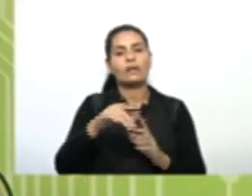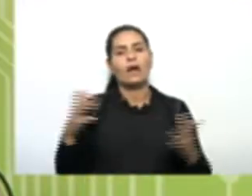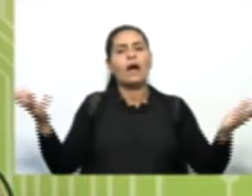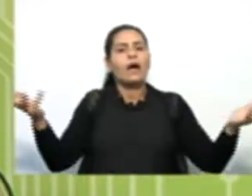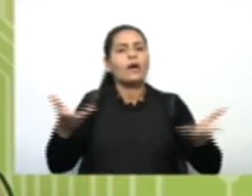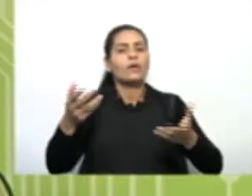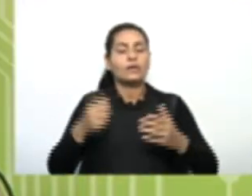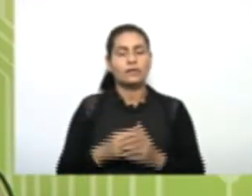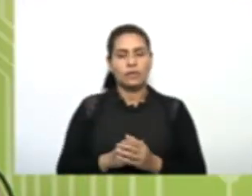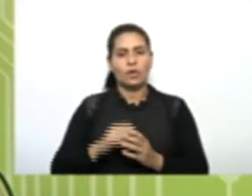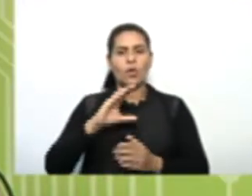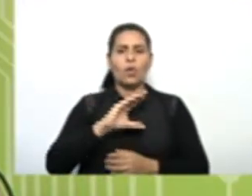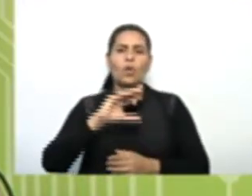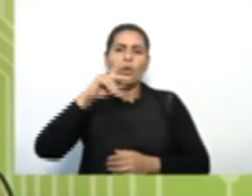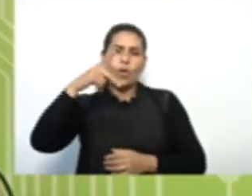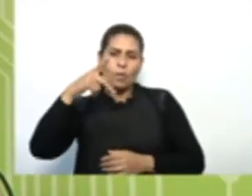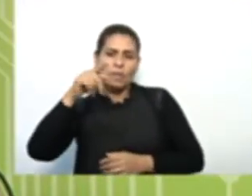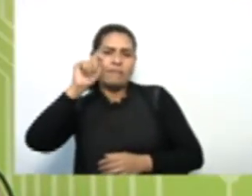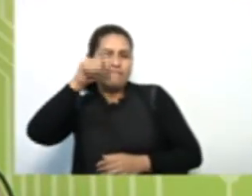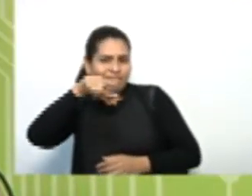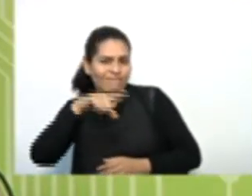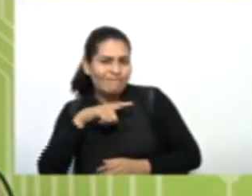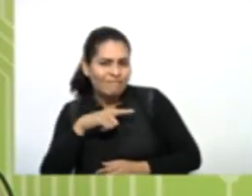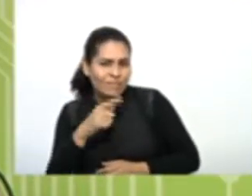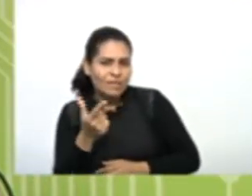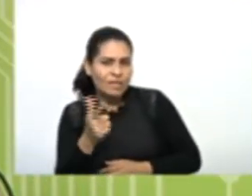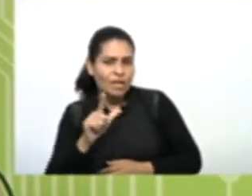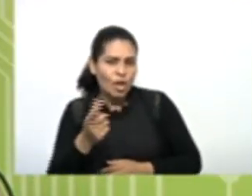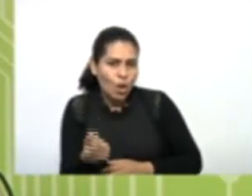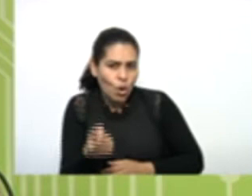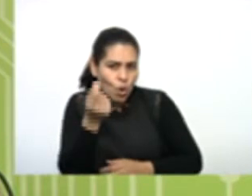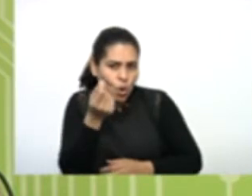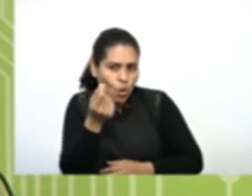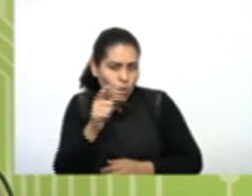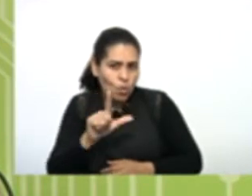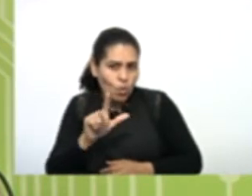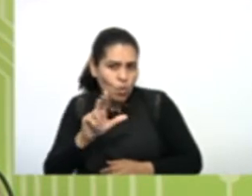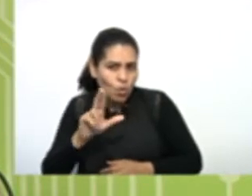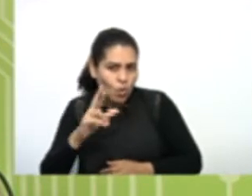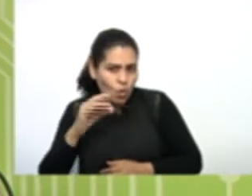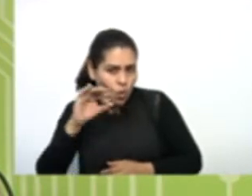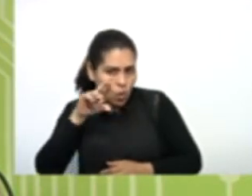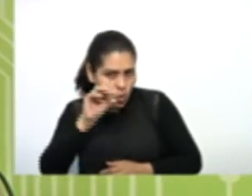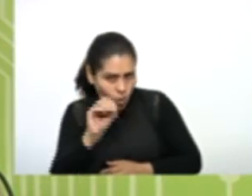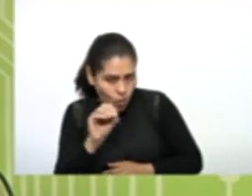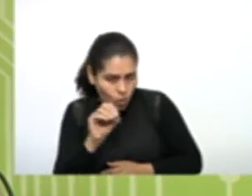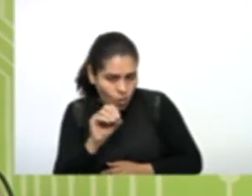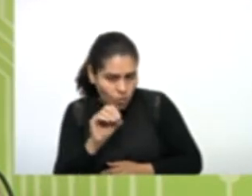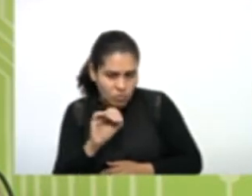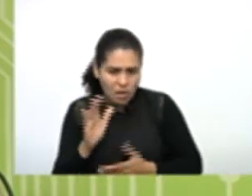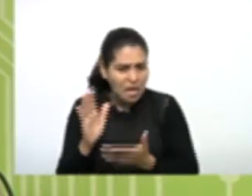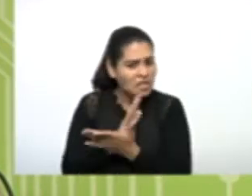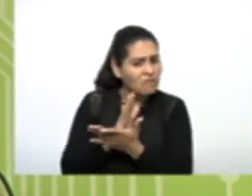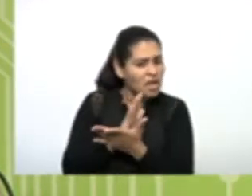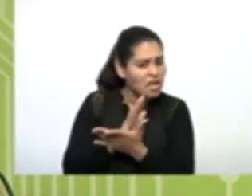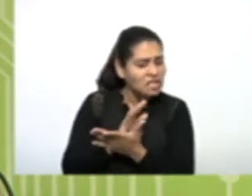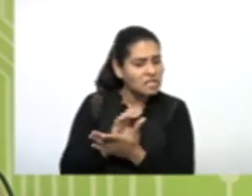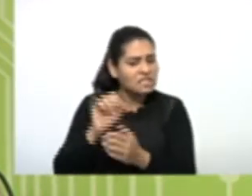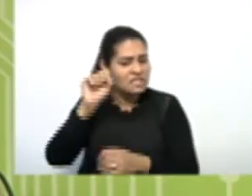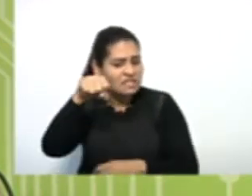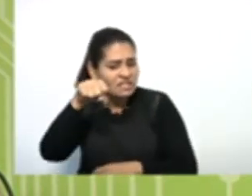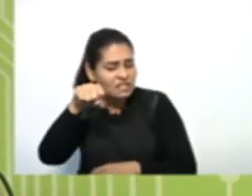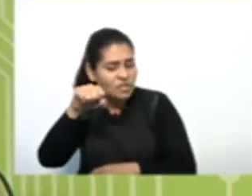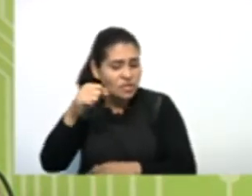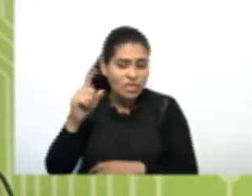vocês. Cooperativa dá lucro? A resposta é só uma. A resposta não é talvez, a resposta não é